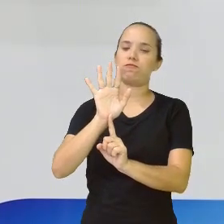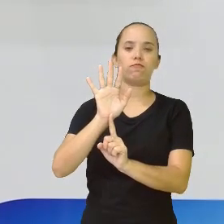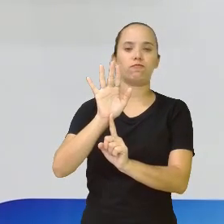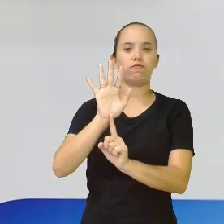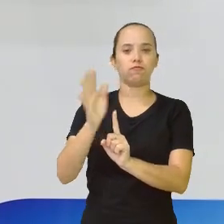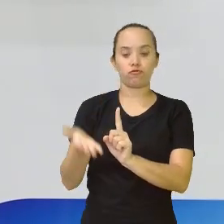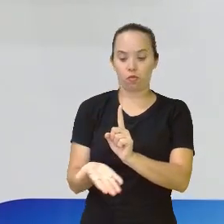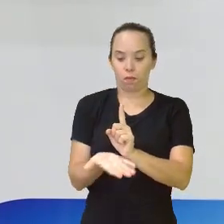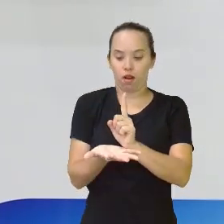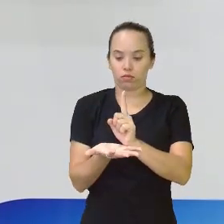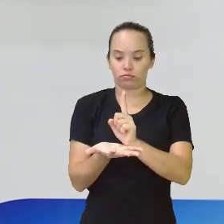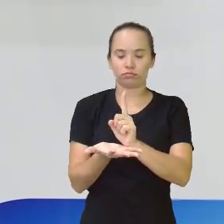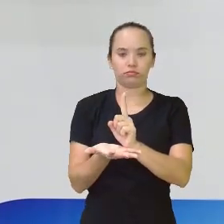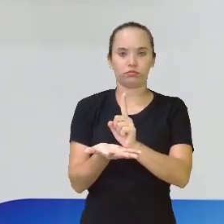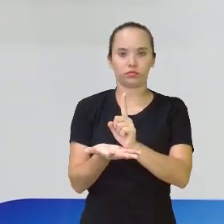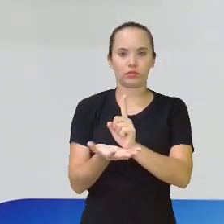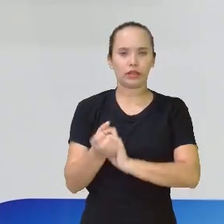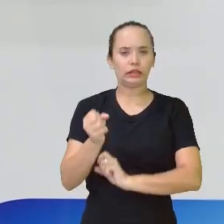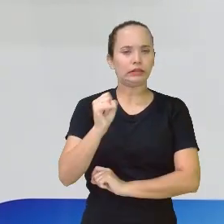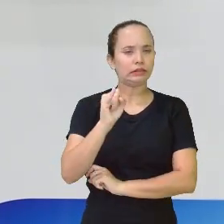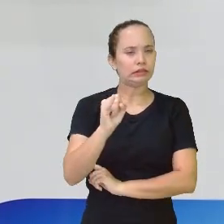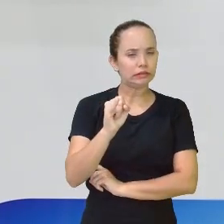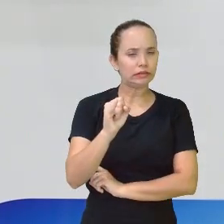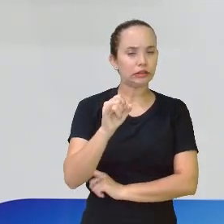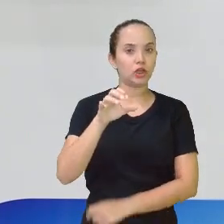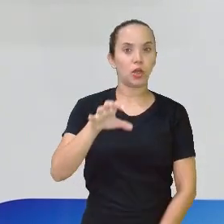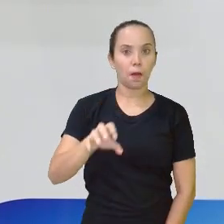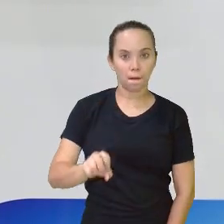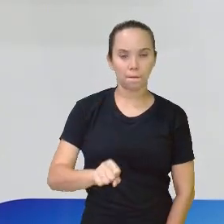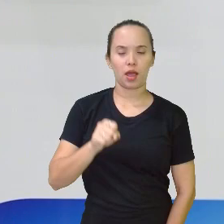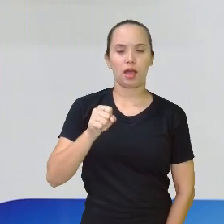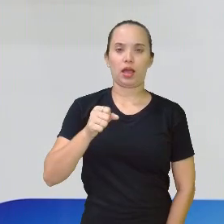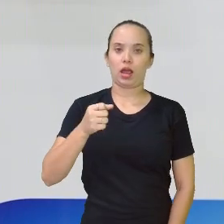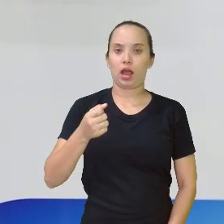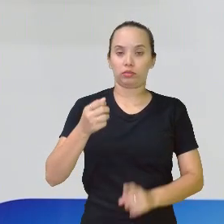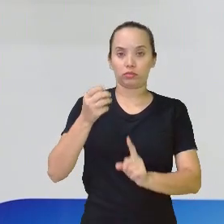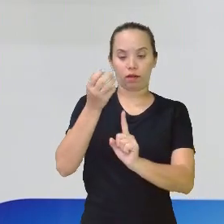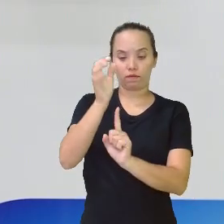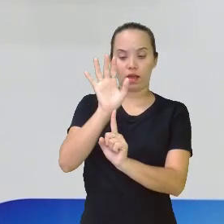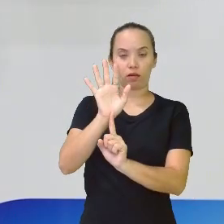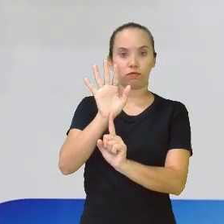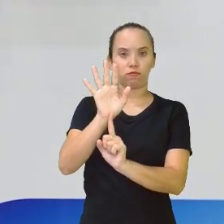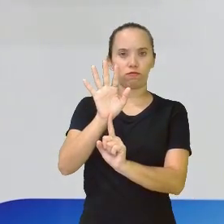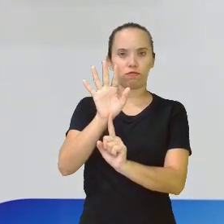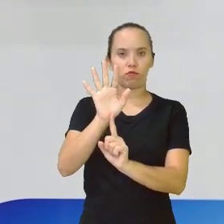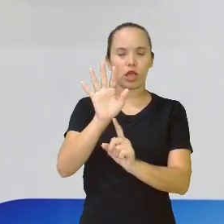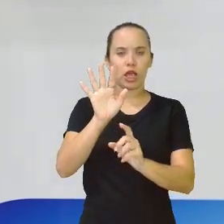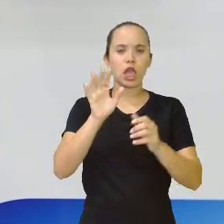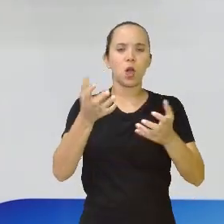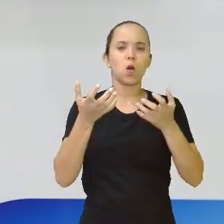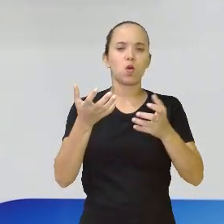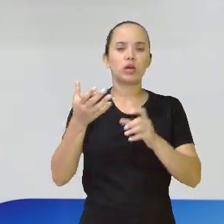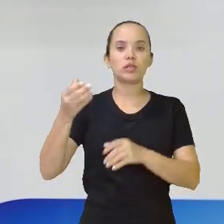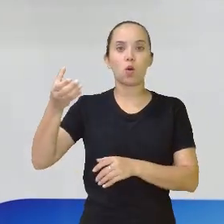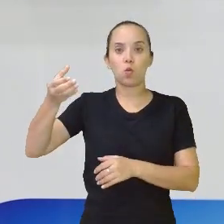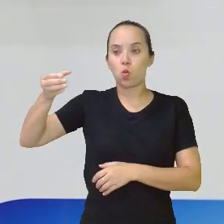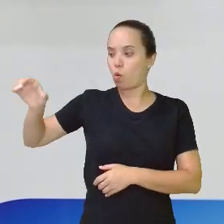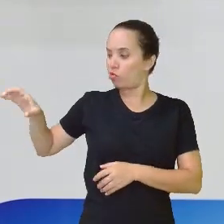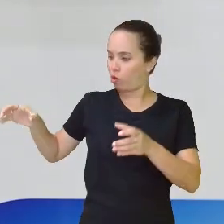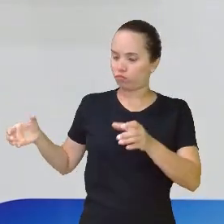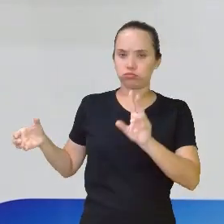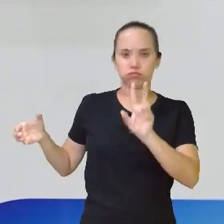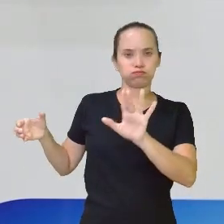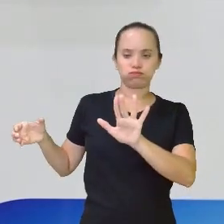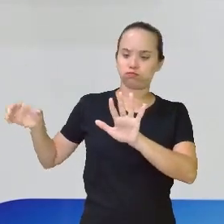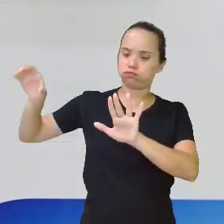acesa. Se eu pegar, colocar em cima dessa vela um copo, o que é que vai acontecer? Será que